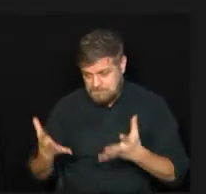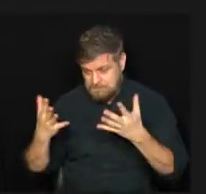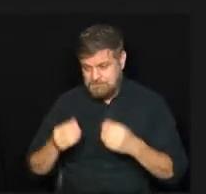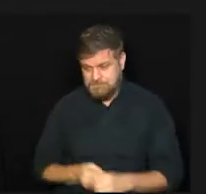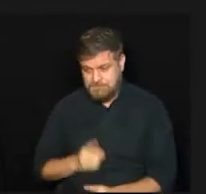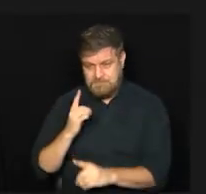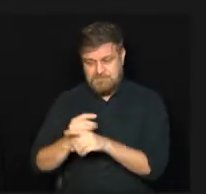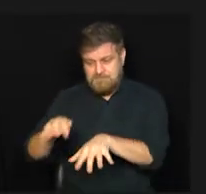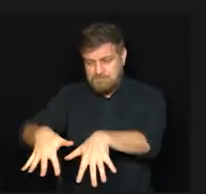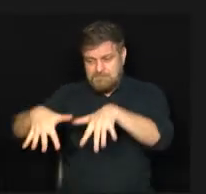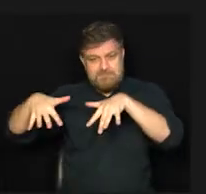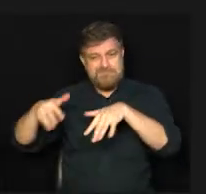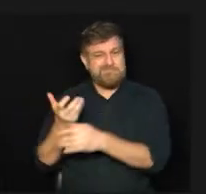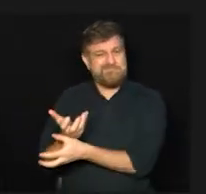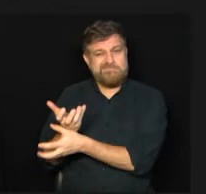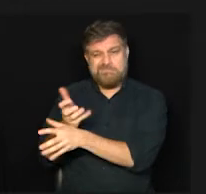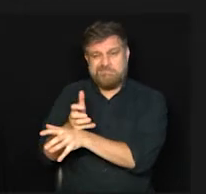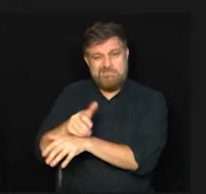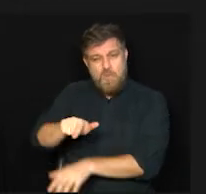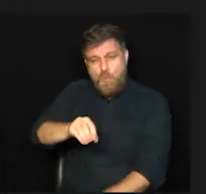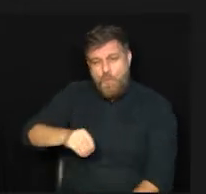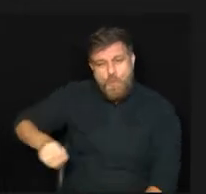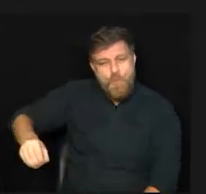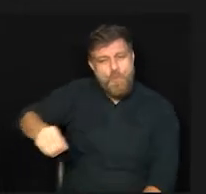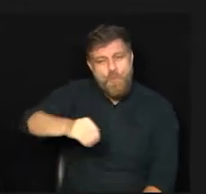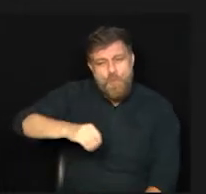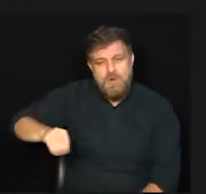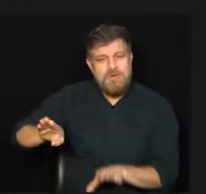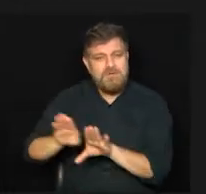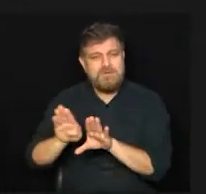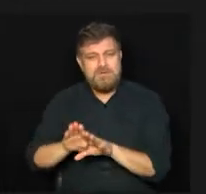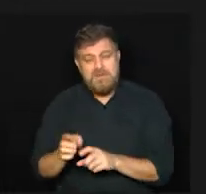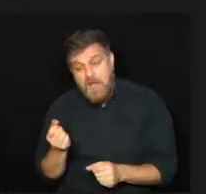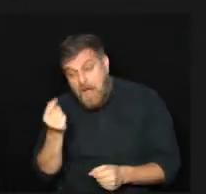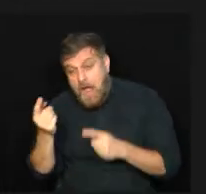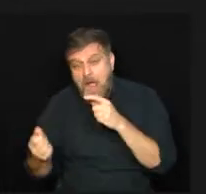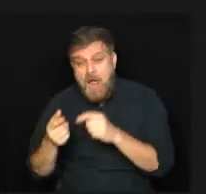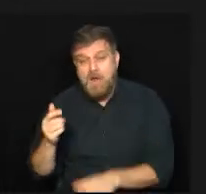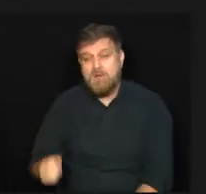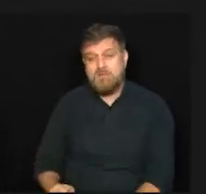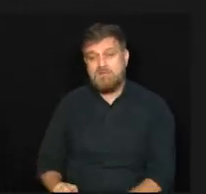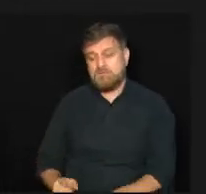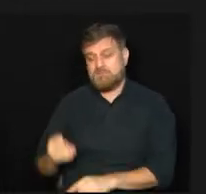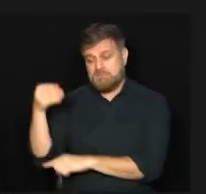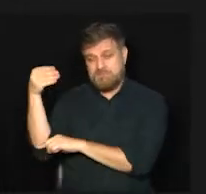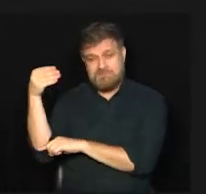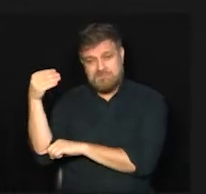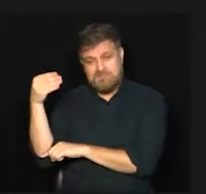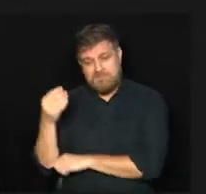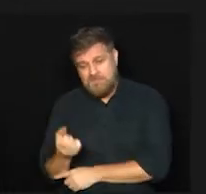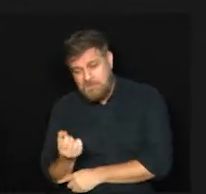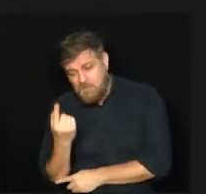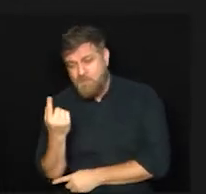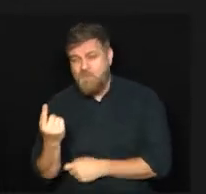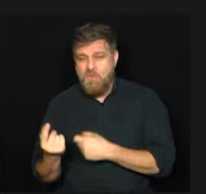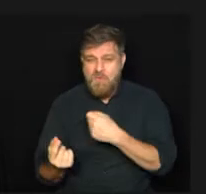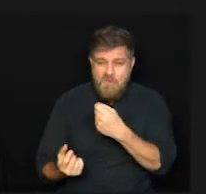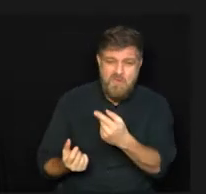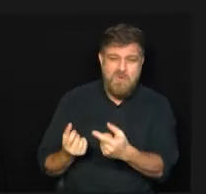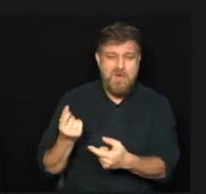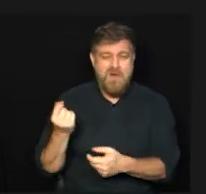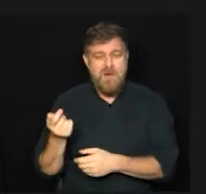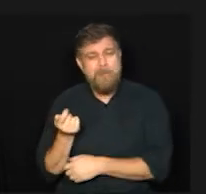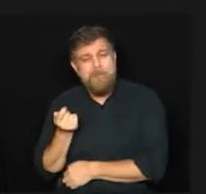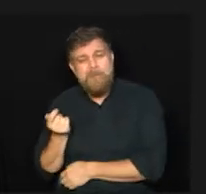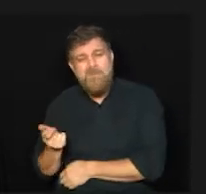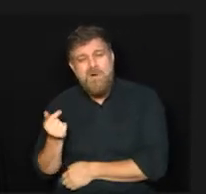zerada. Nós temos hospedagem de alguns executivos, passantes, assim, mas muito poucos. Nós